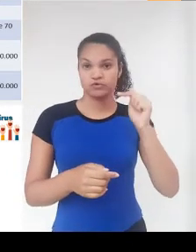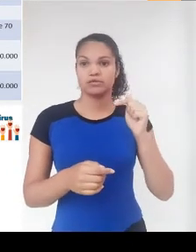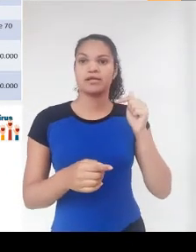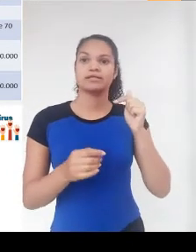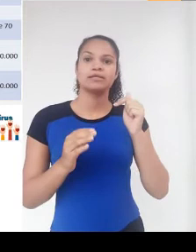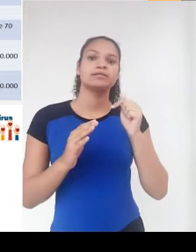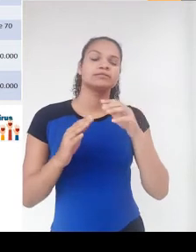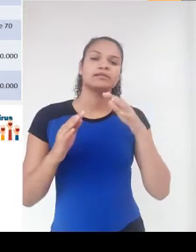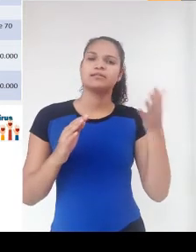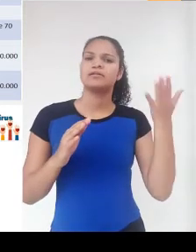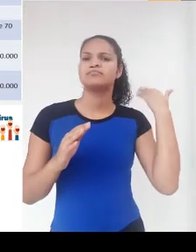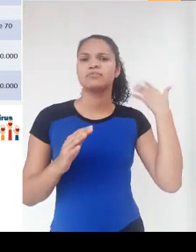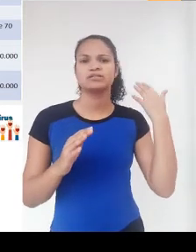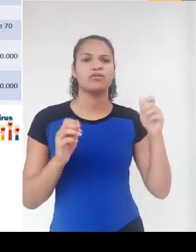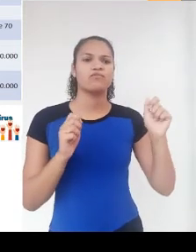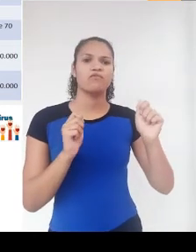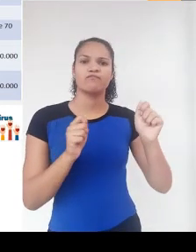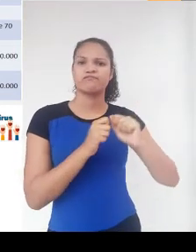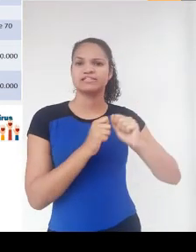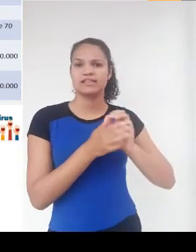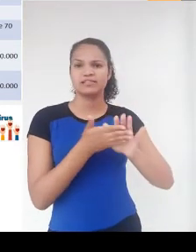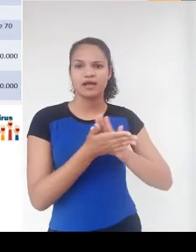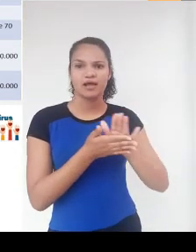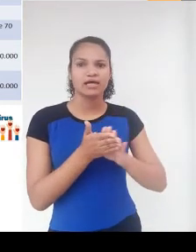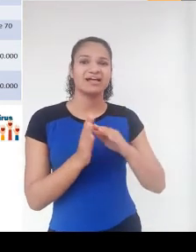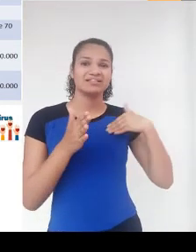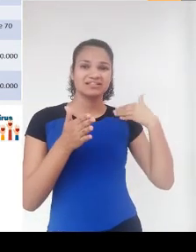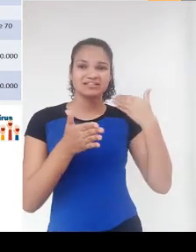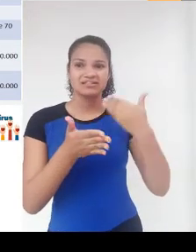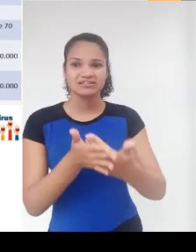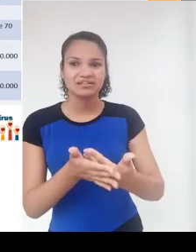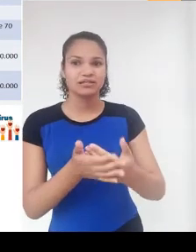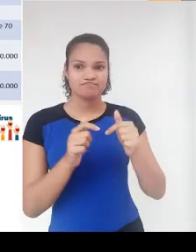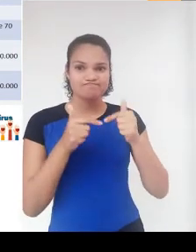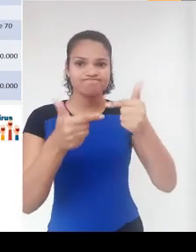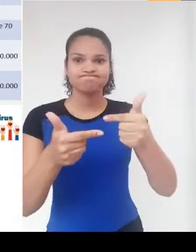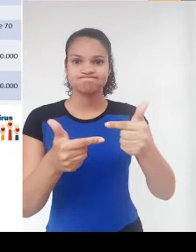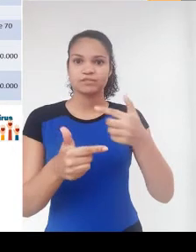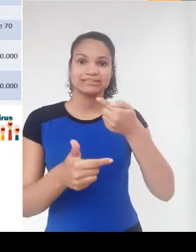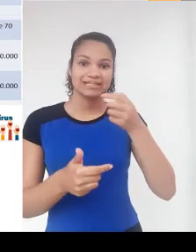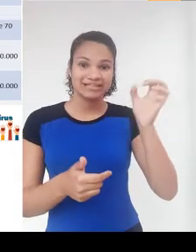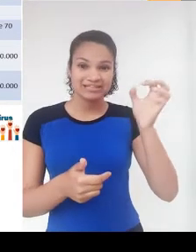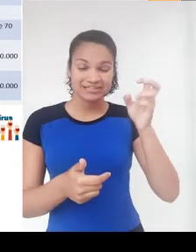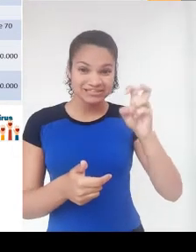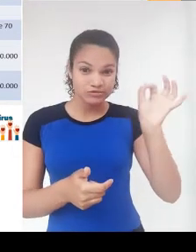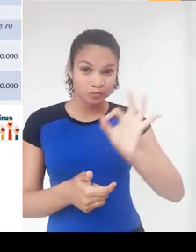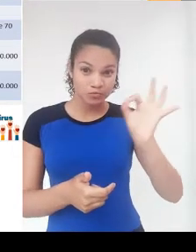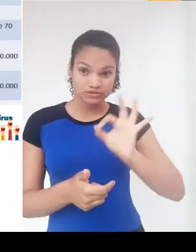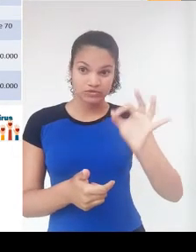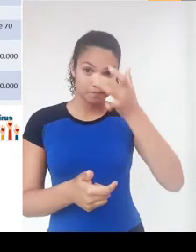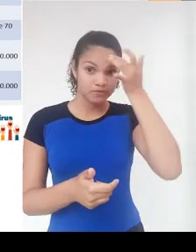desde o cenário 1, de nada ser feito, até o cenário 5, em que você insere 75% da população em